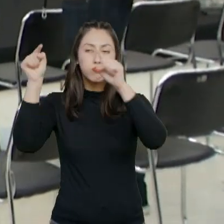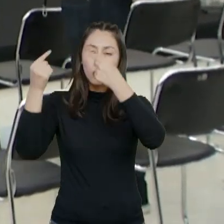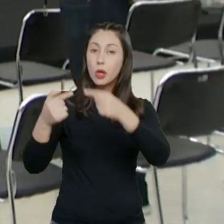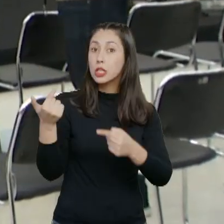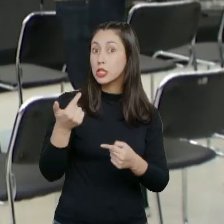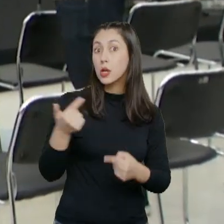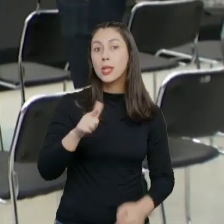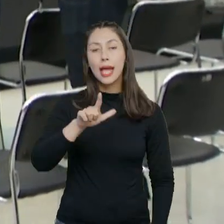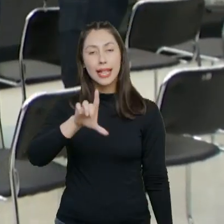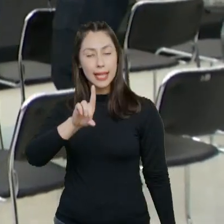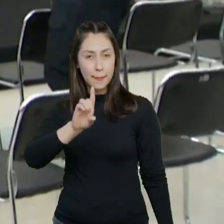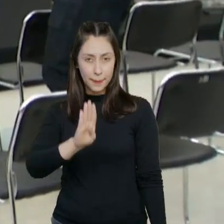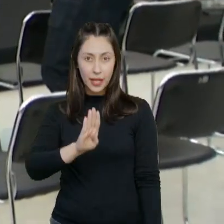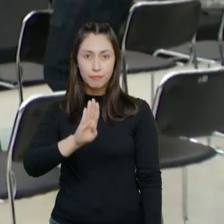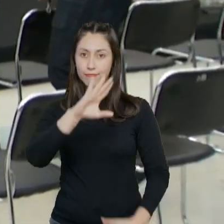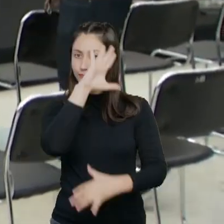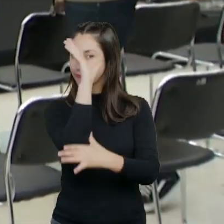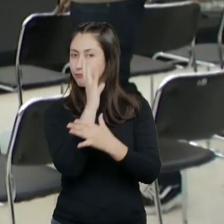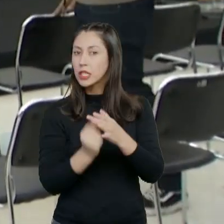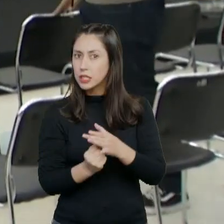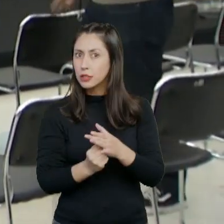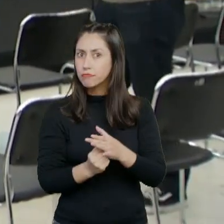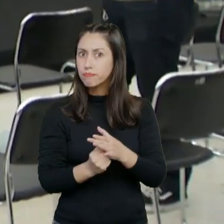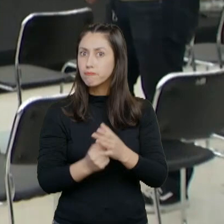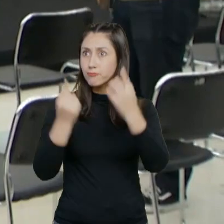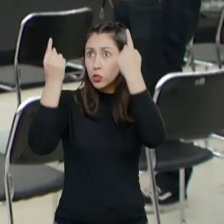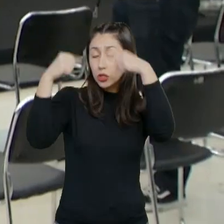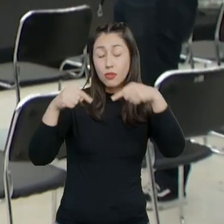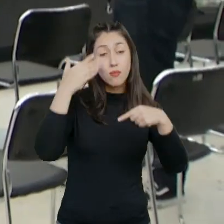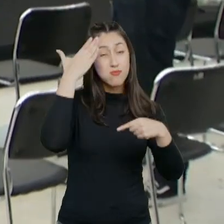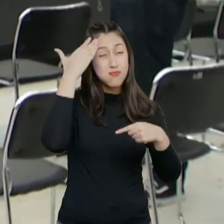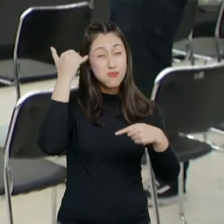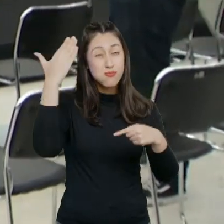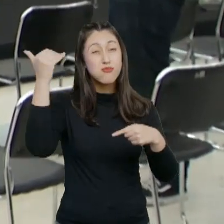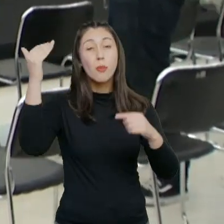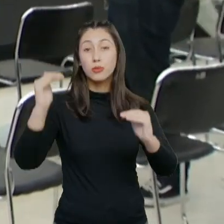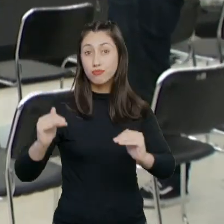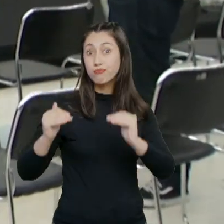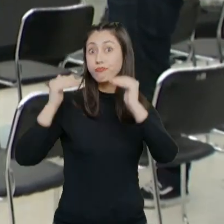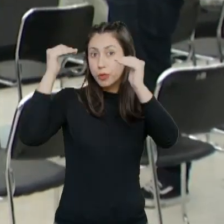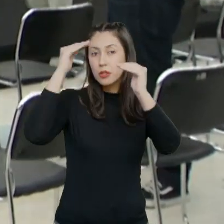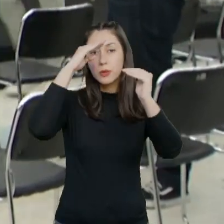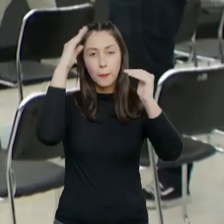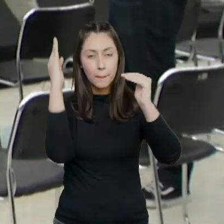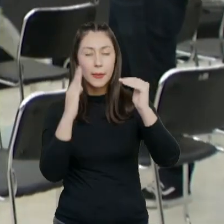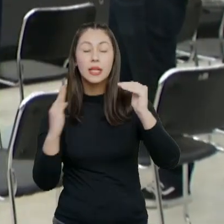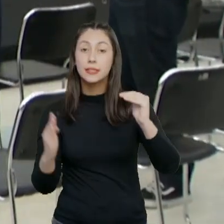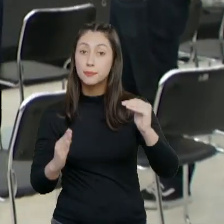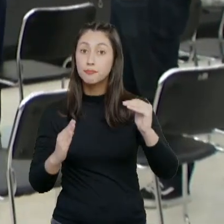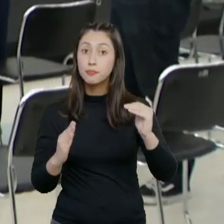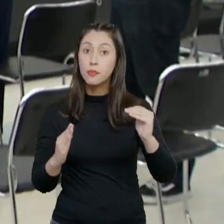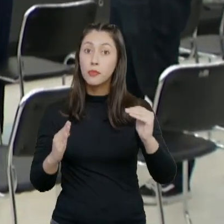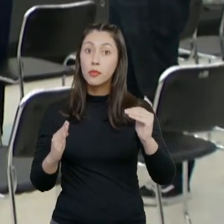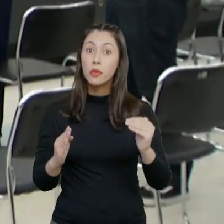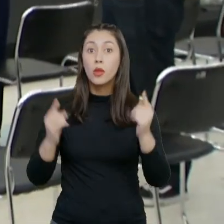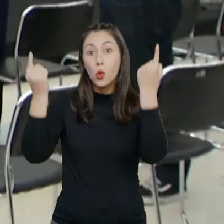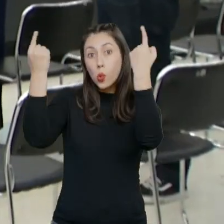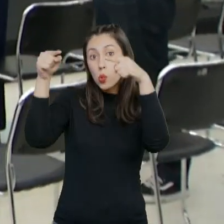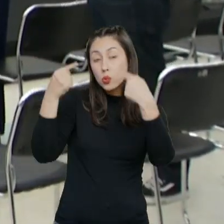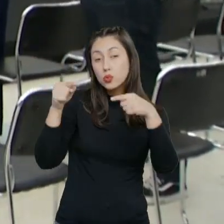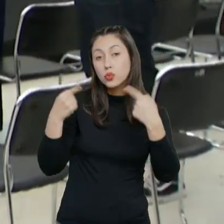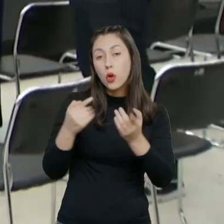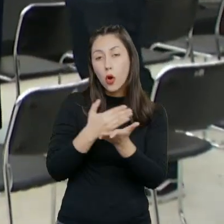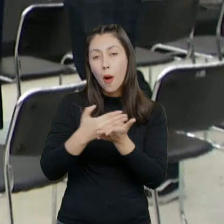de Desenvolvimento de Basquete, o maior torneio de basquete de base do Brasil. Os jogos, eles vão acontecer a partir